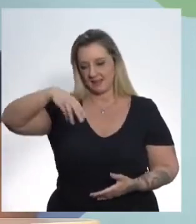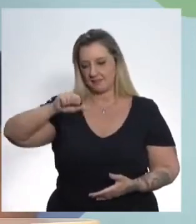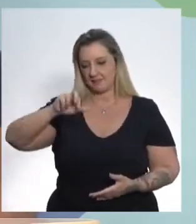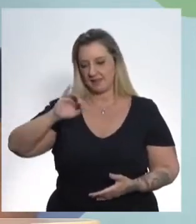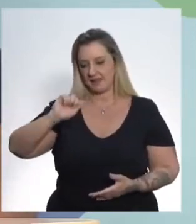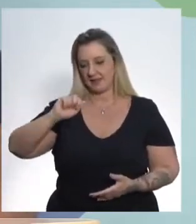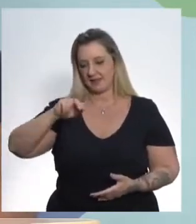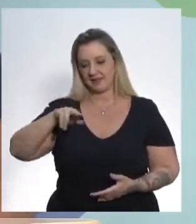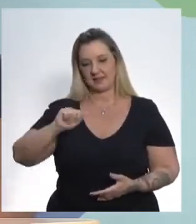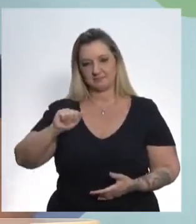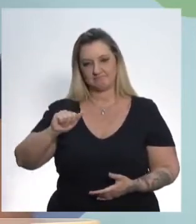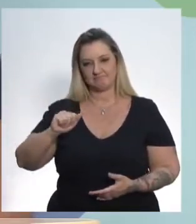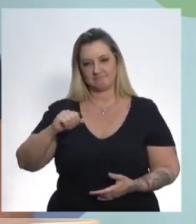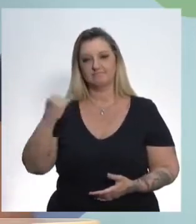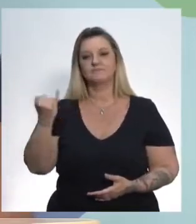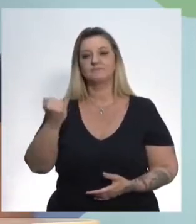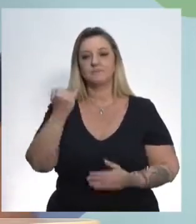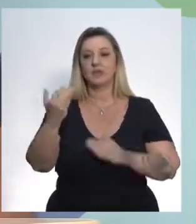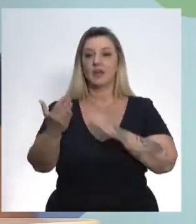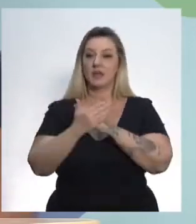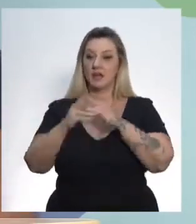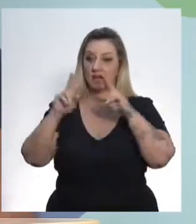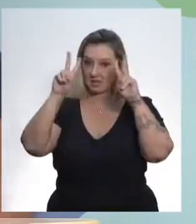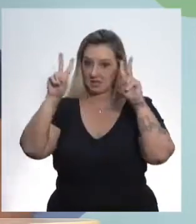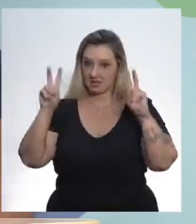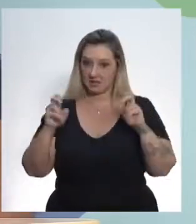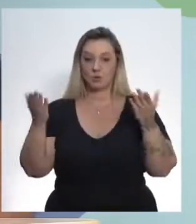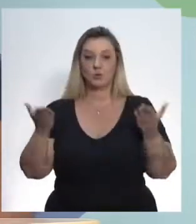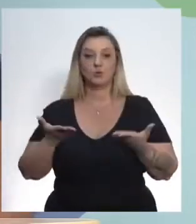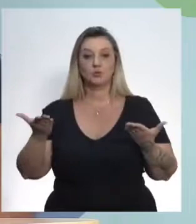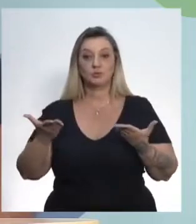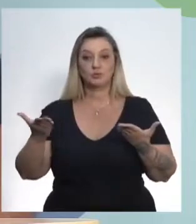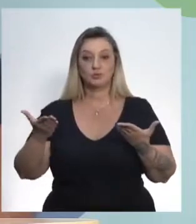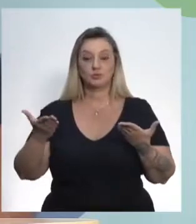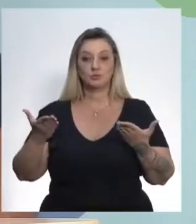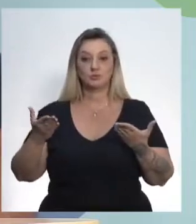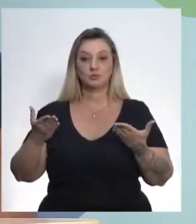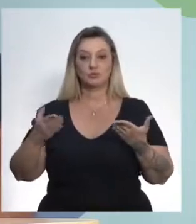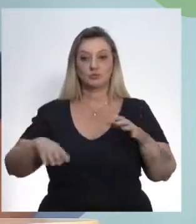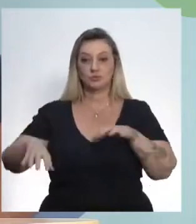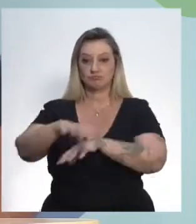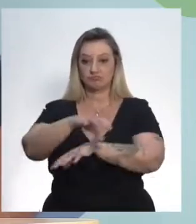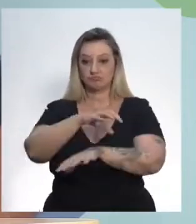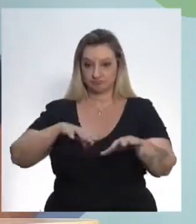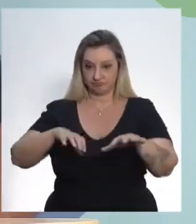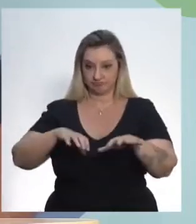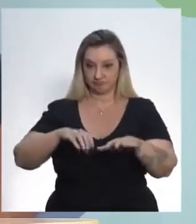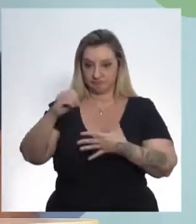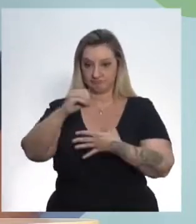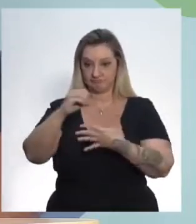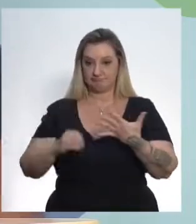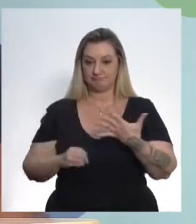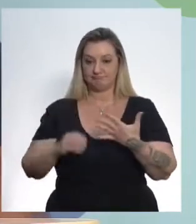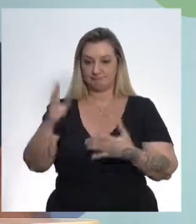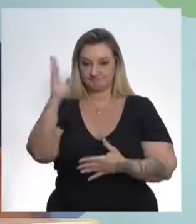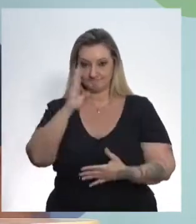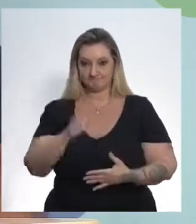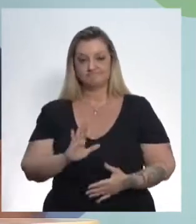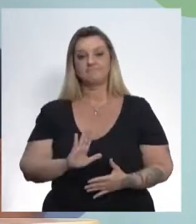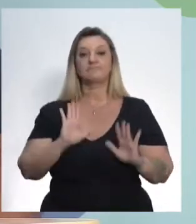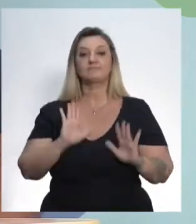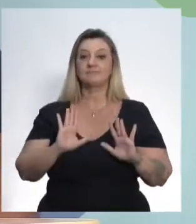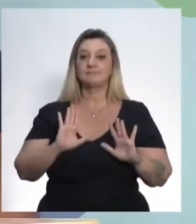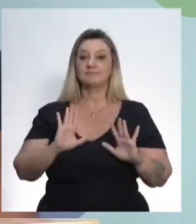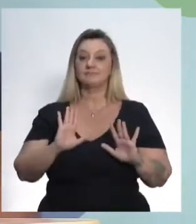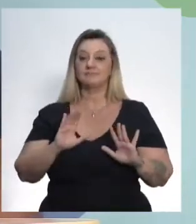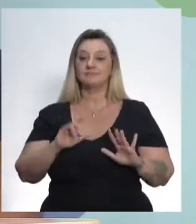enriquecimento didático do tema abordado hoje, né, que é a questão da biodiversidade dos biomas brasileiros. Mas antes de falar sobre os